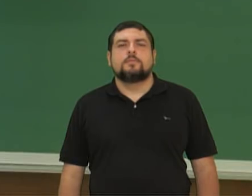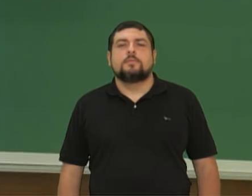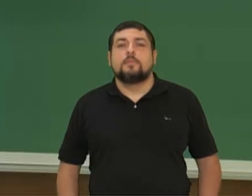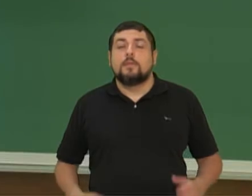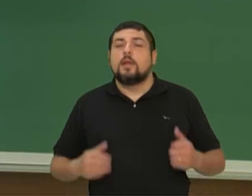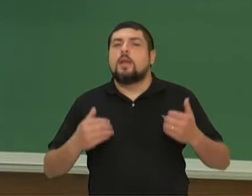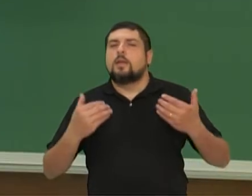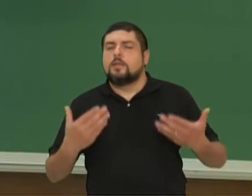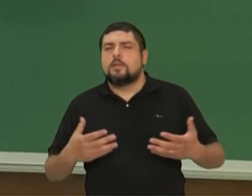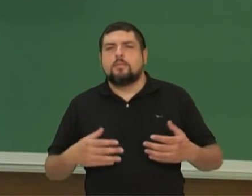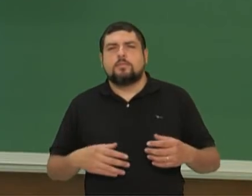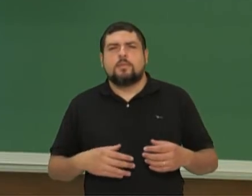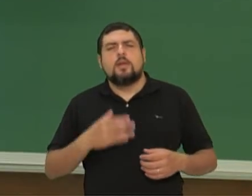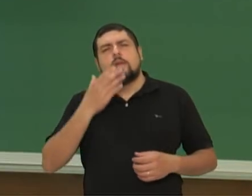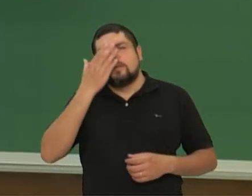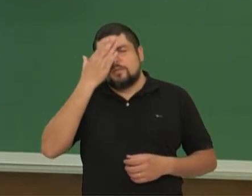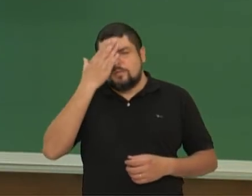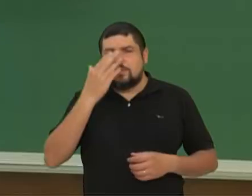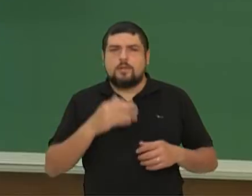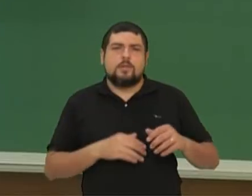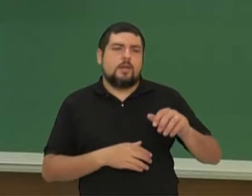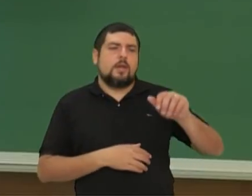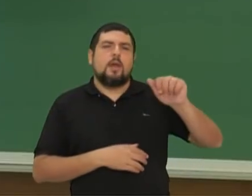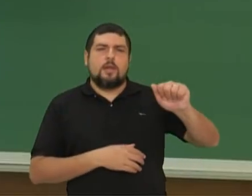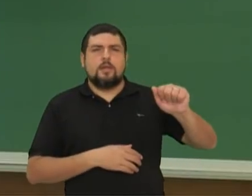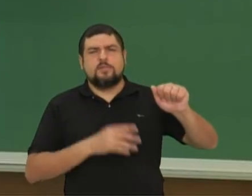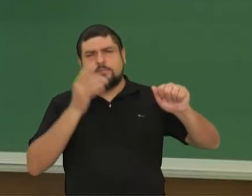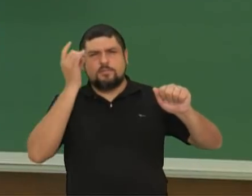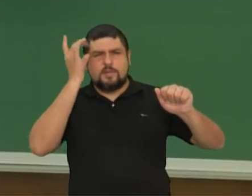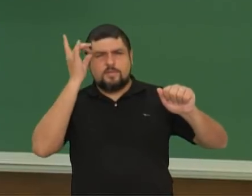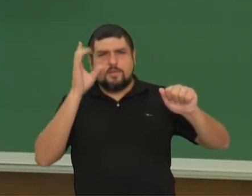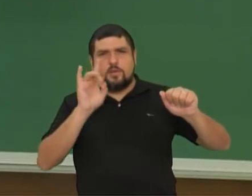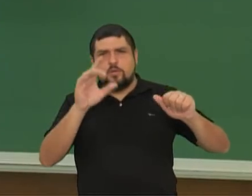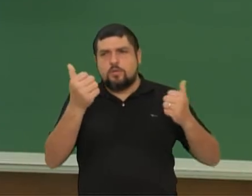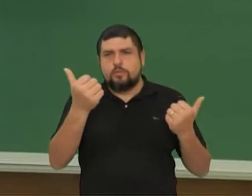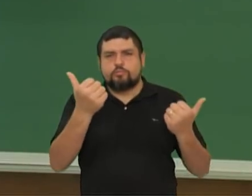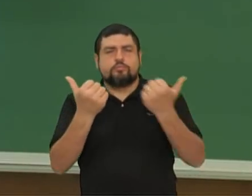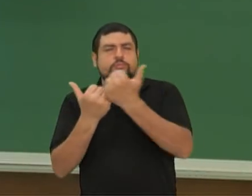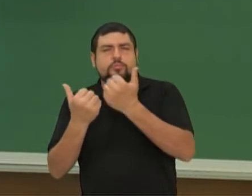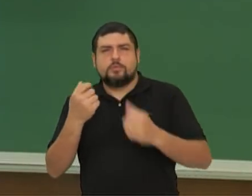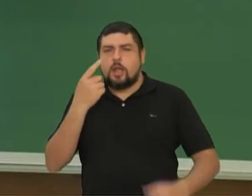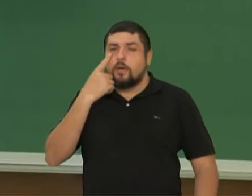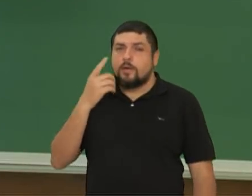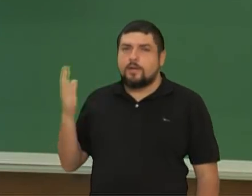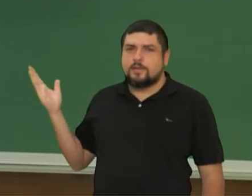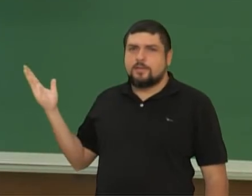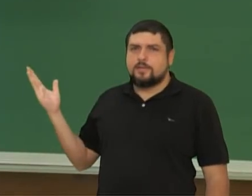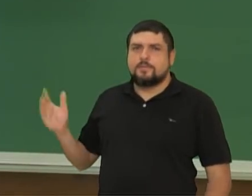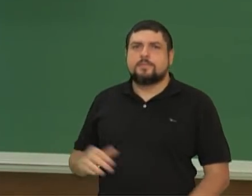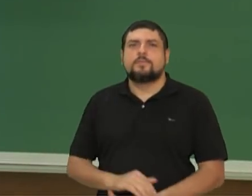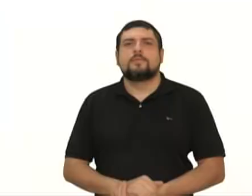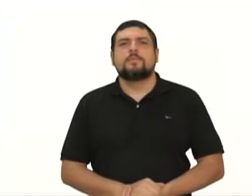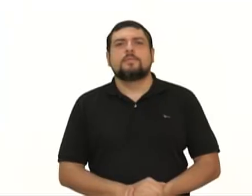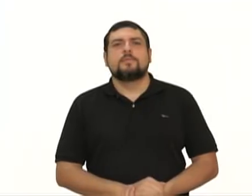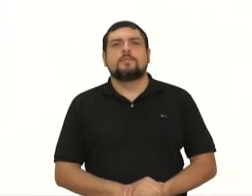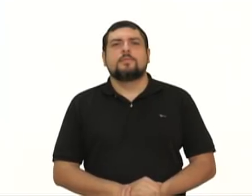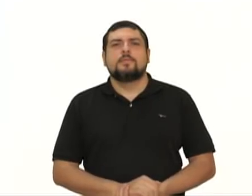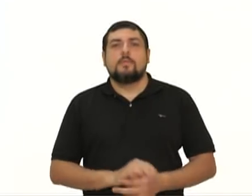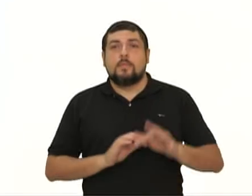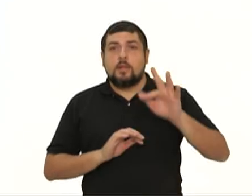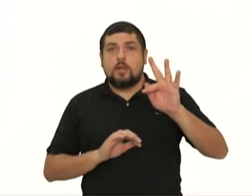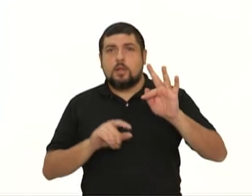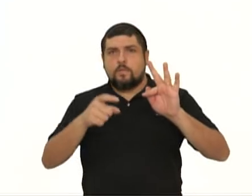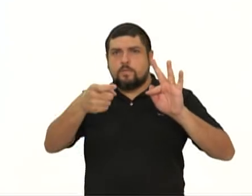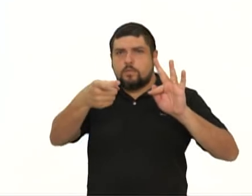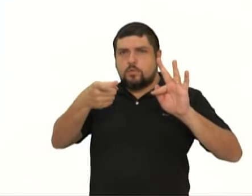Com certeza o primeiro item foi mais fácil. Só substituir. Olha só o item A. Pega a função dada,